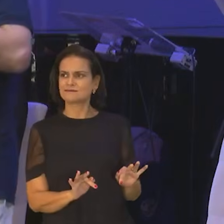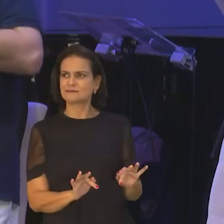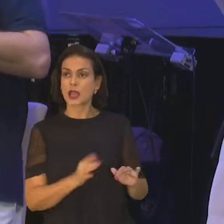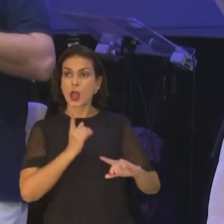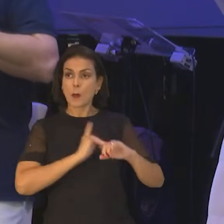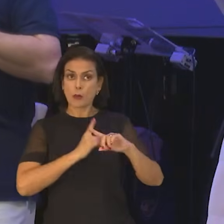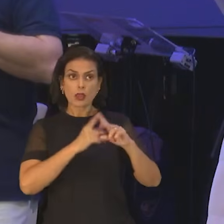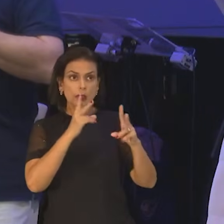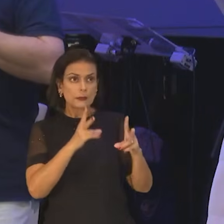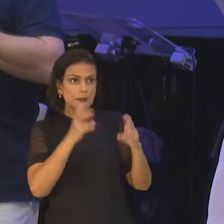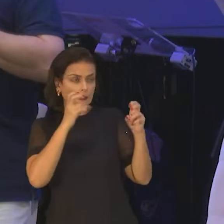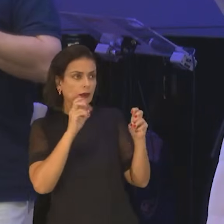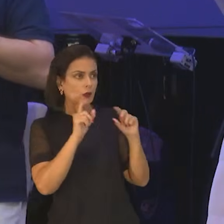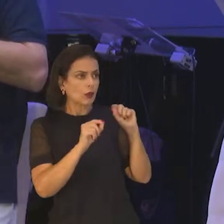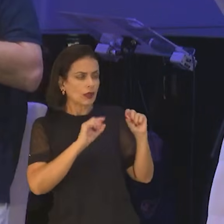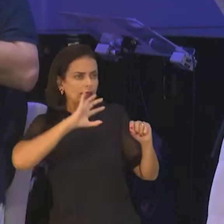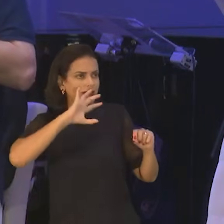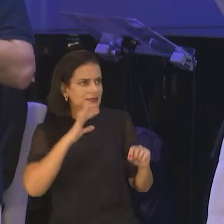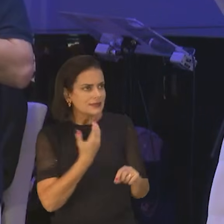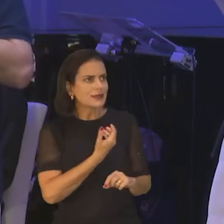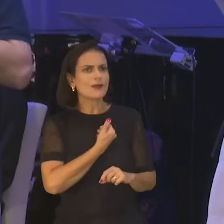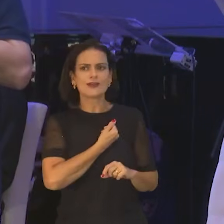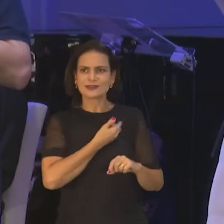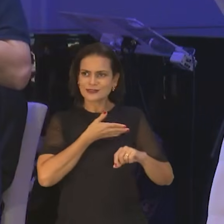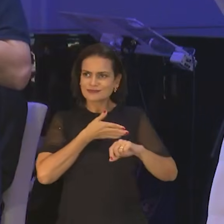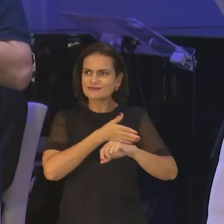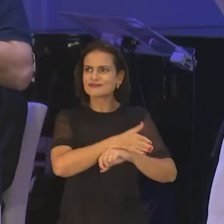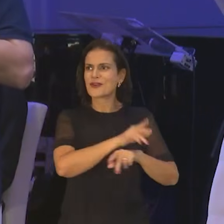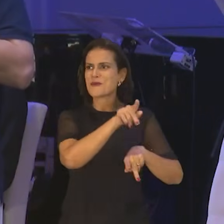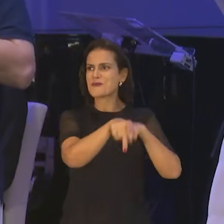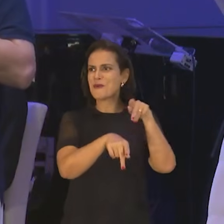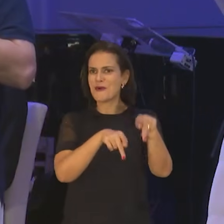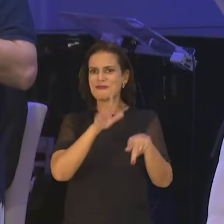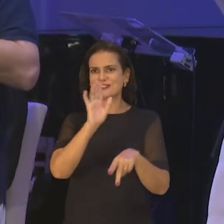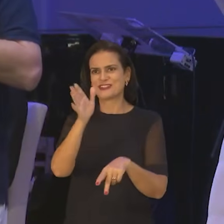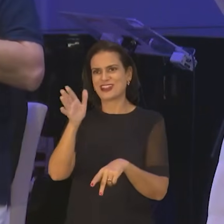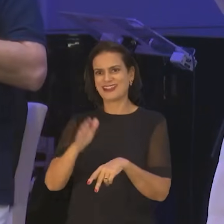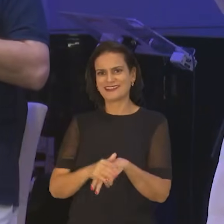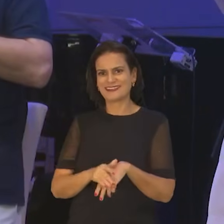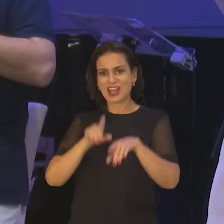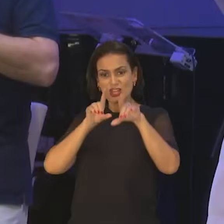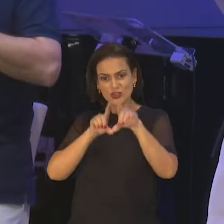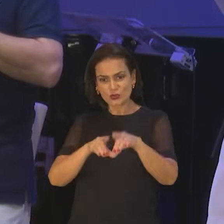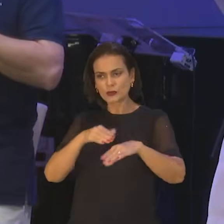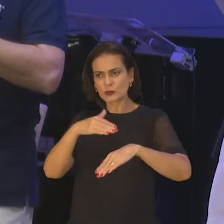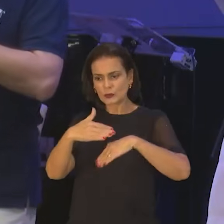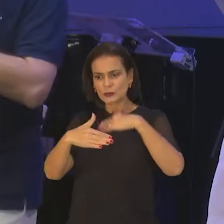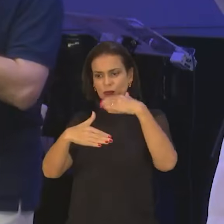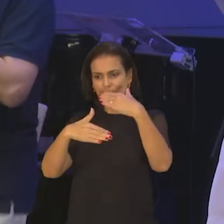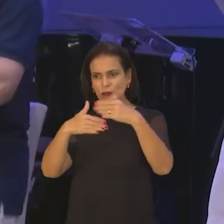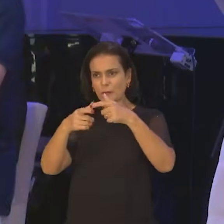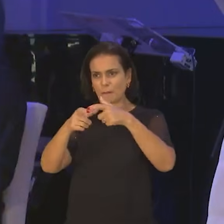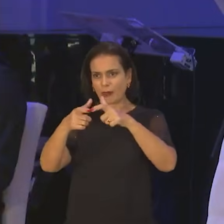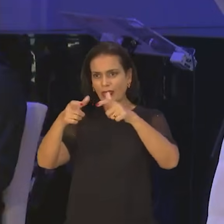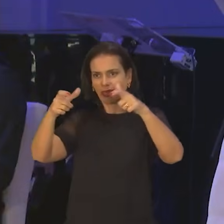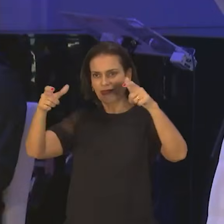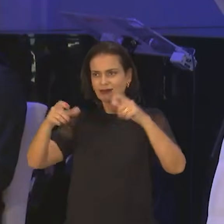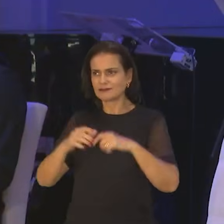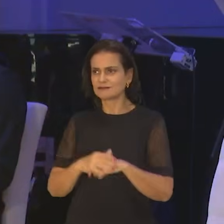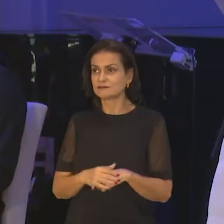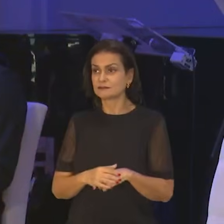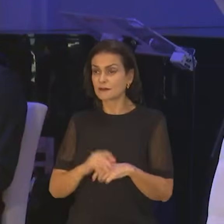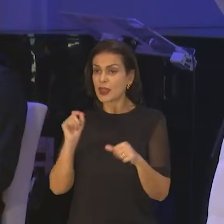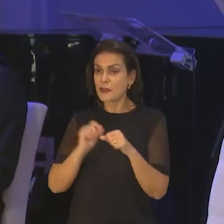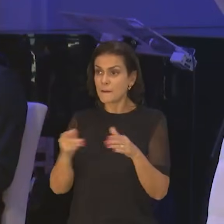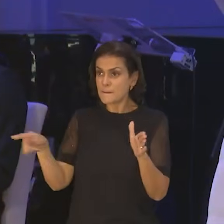Porque eu vejo a salvação já entrou naquele povo e a doutrina começa a crescer. E isso faz